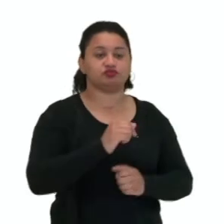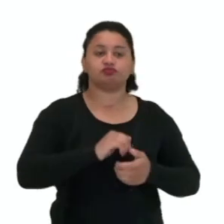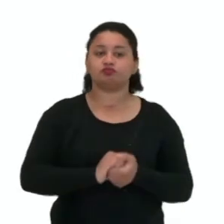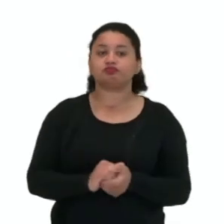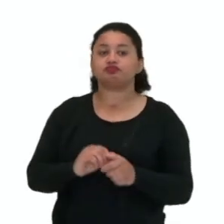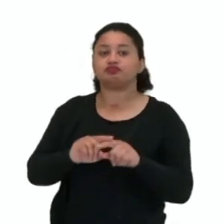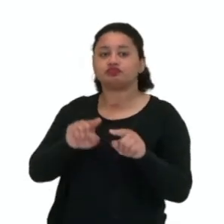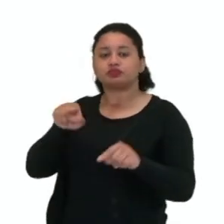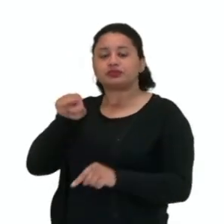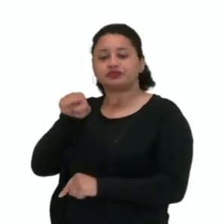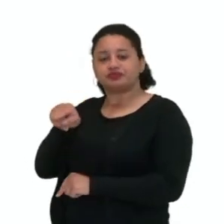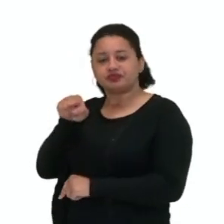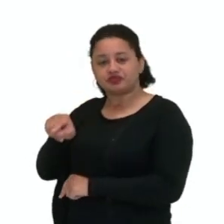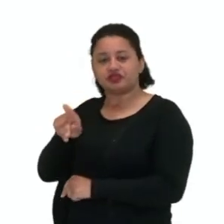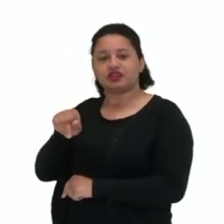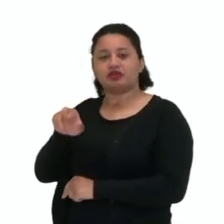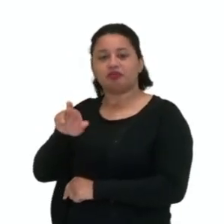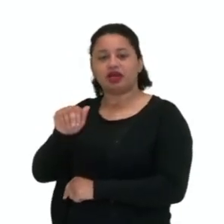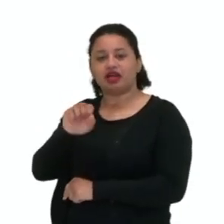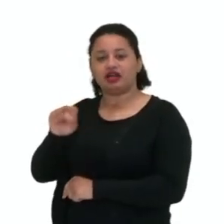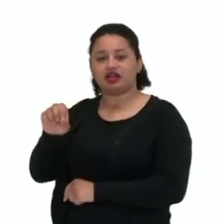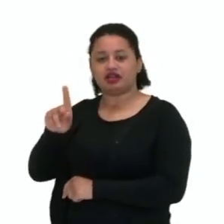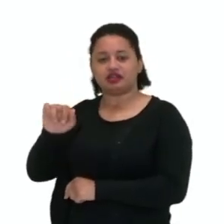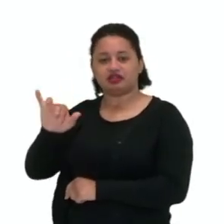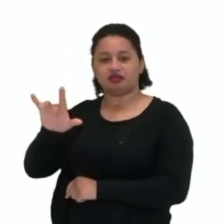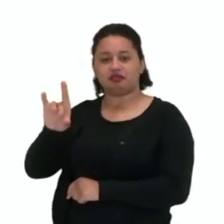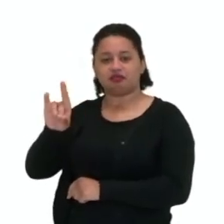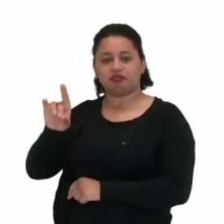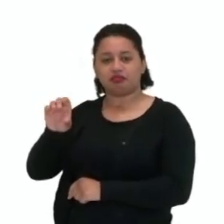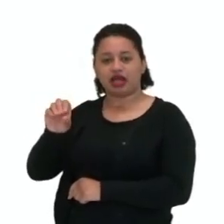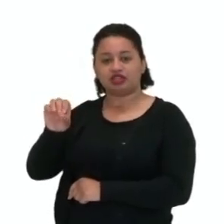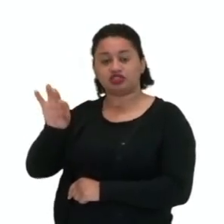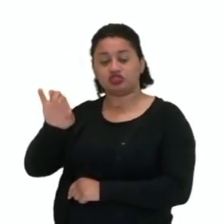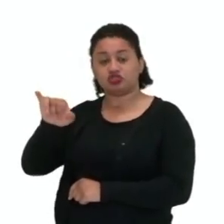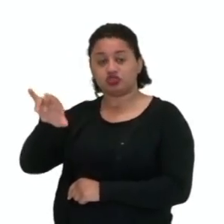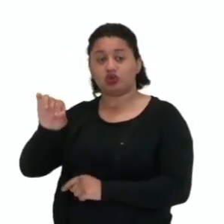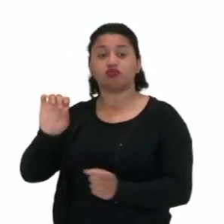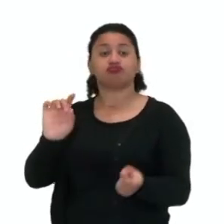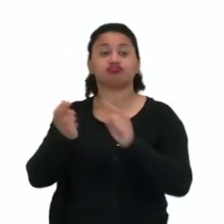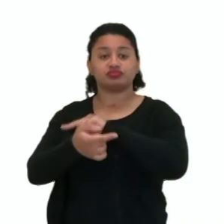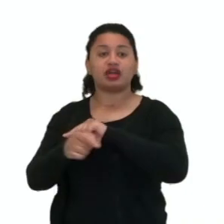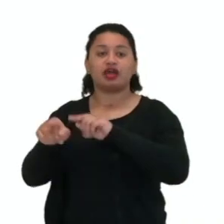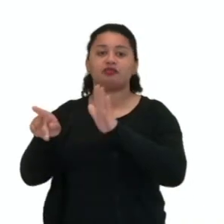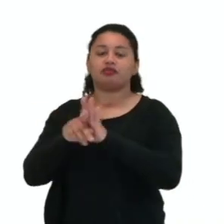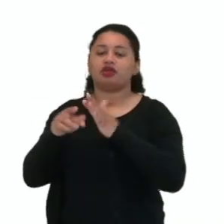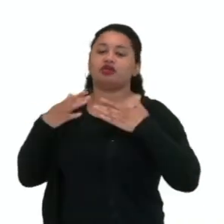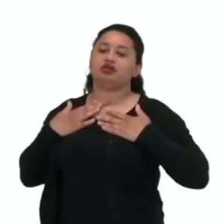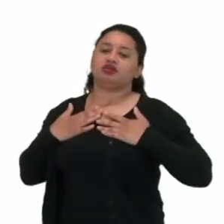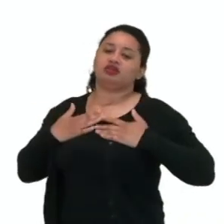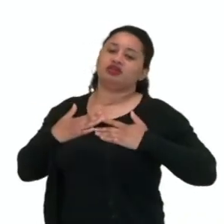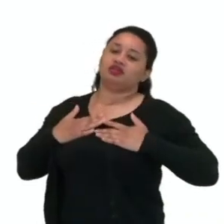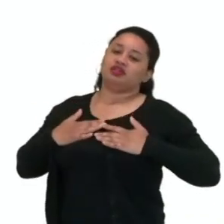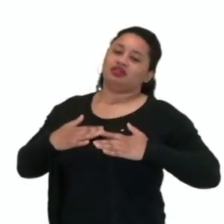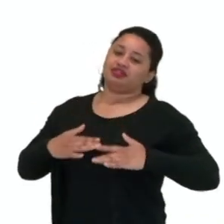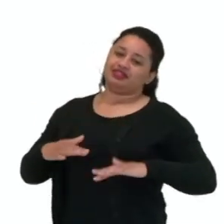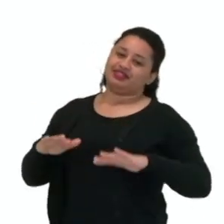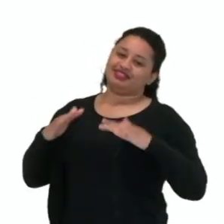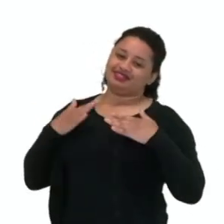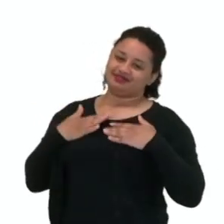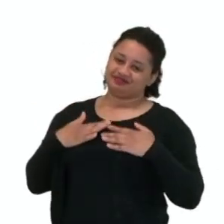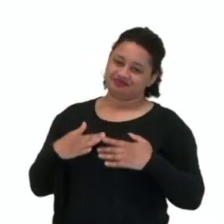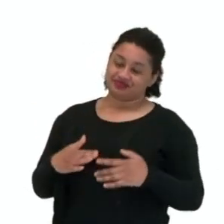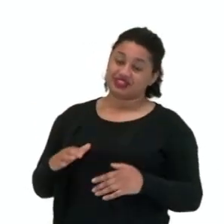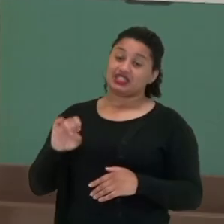nervoso parasimpático são opostas. Estão associadas ao descanso, ao relaxamento, quando a